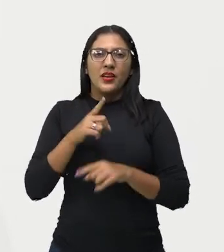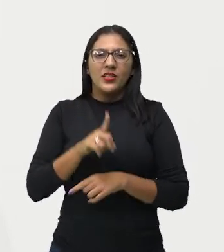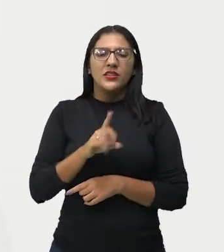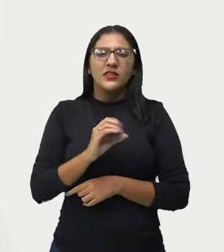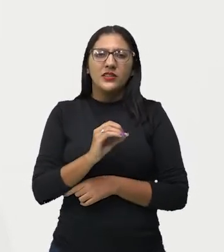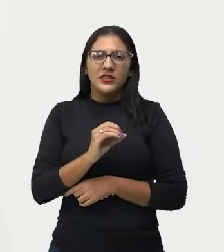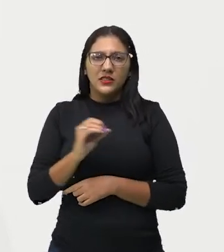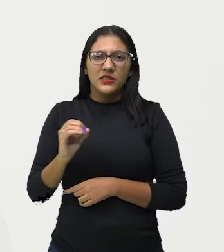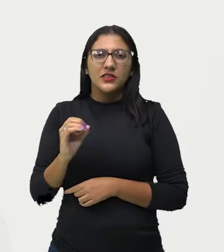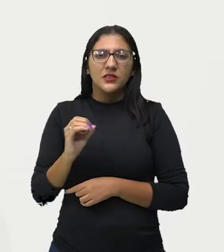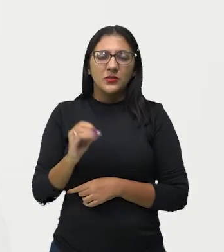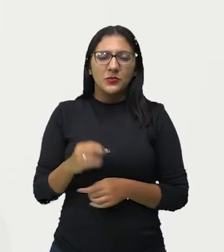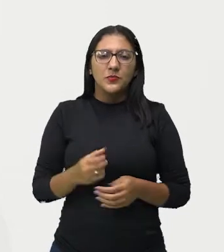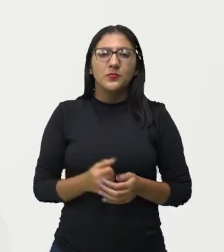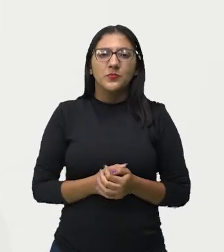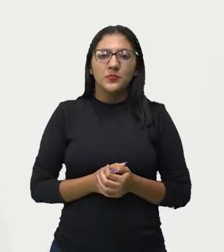aqui,